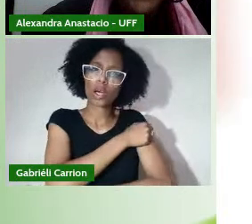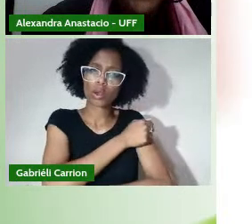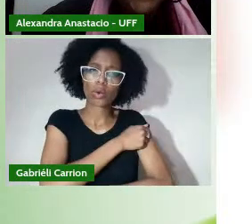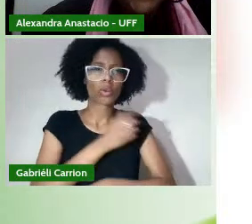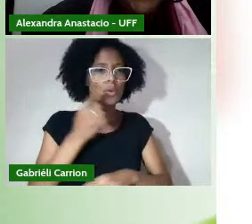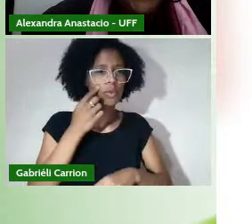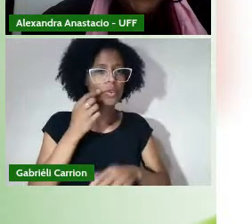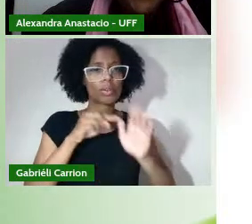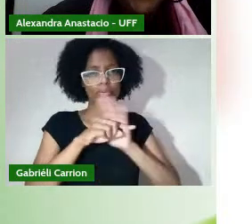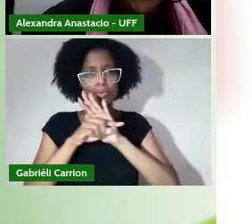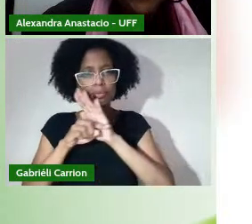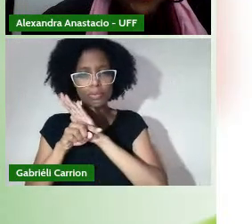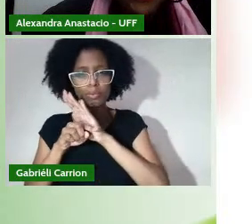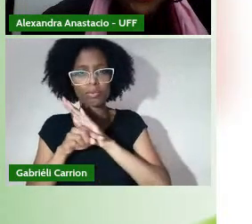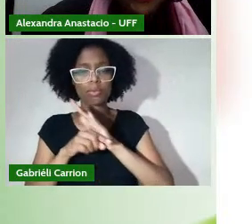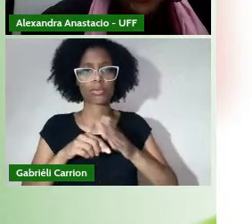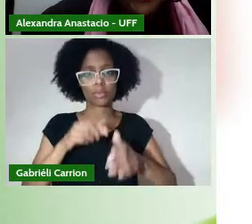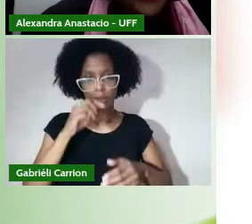Próximo.